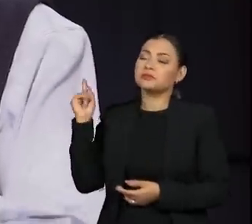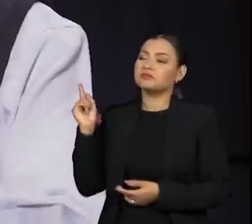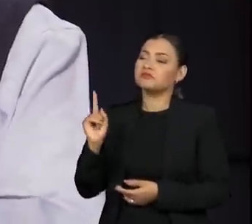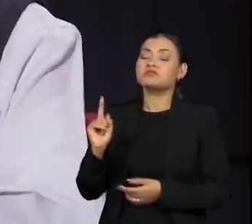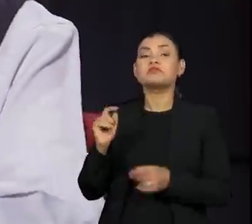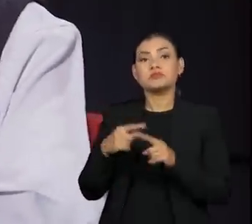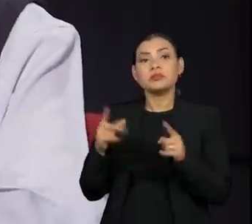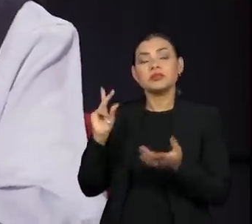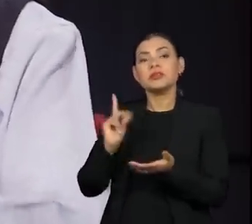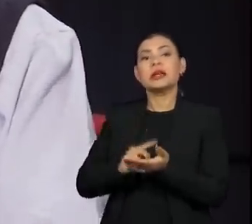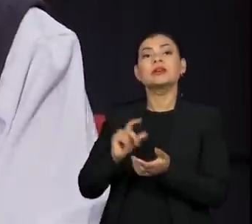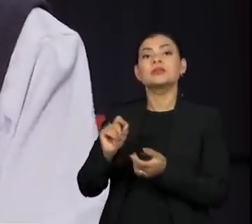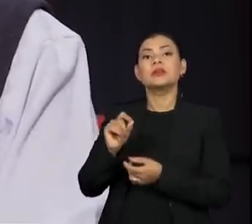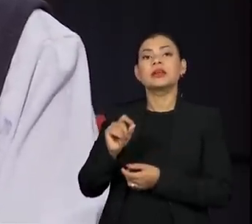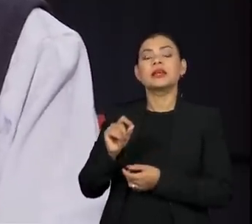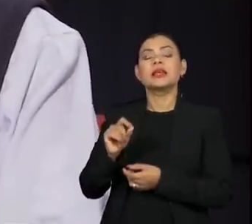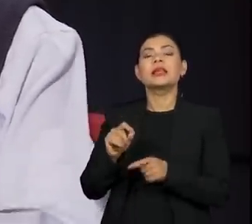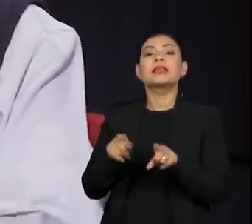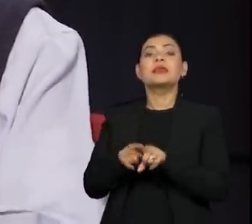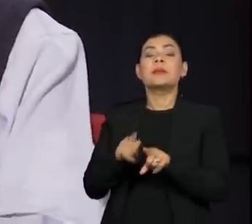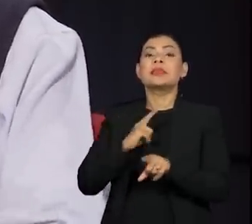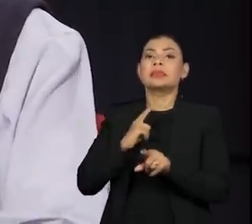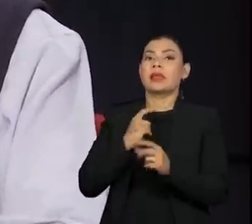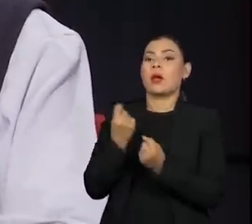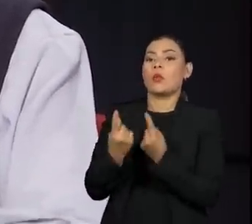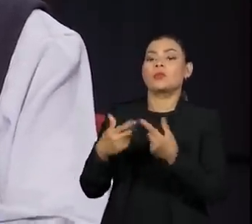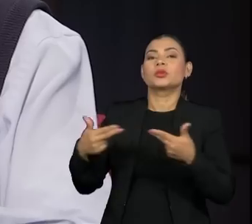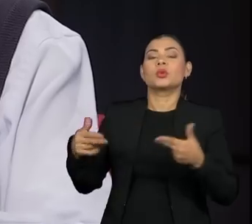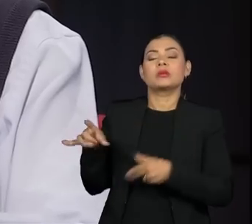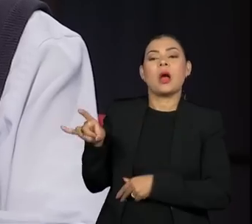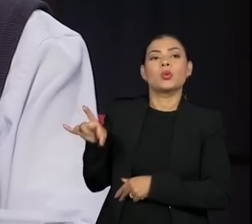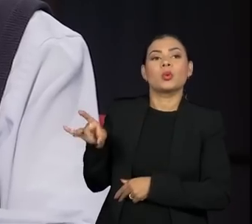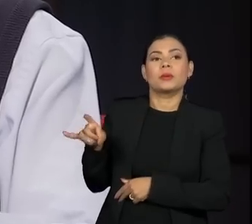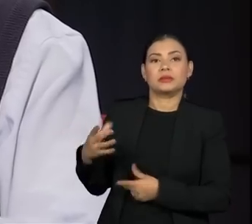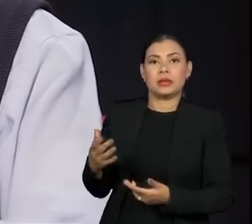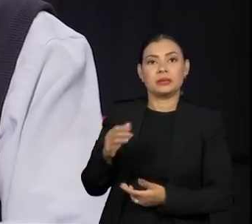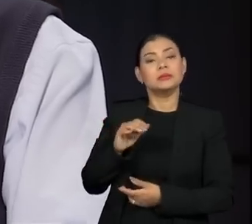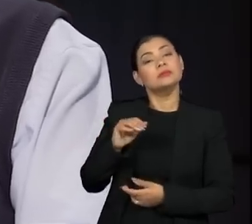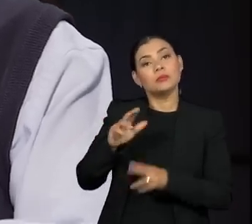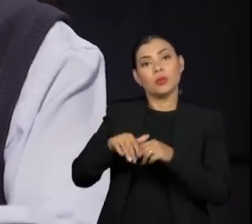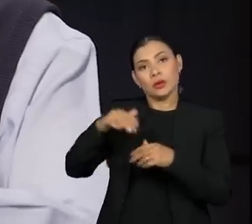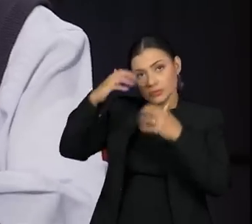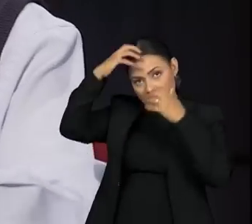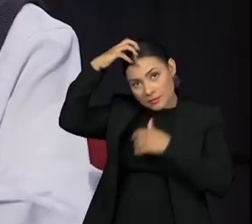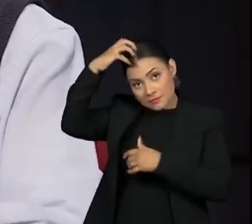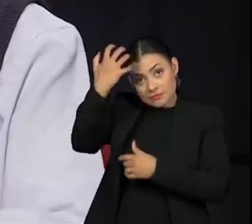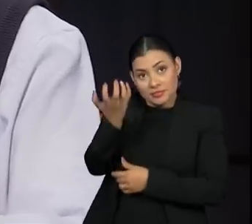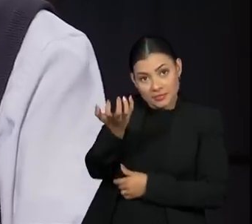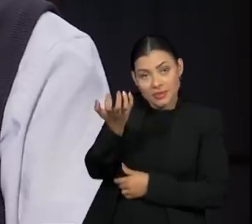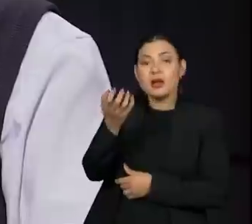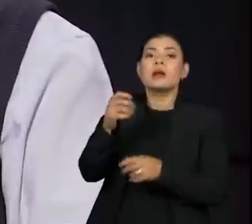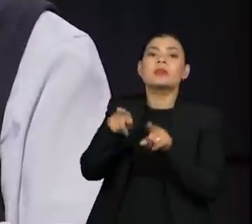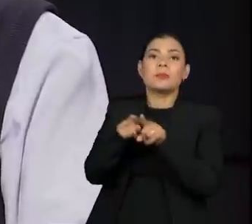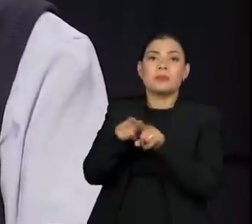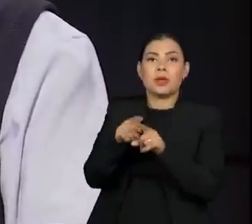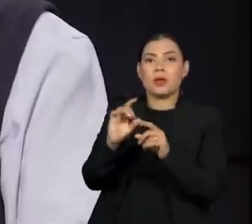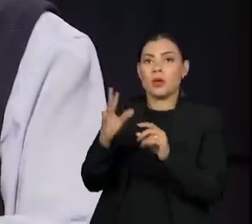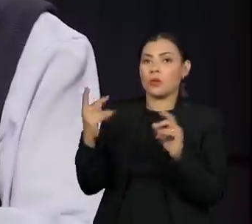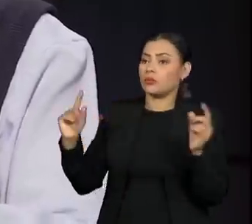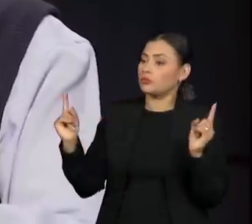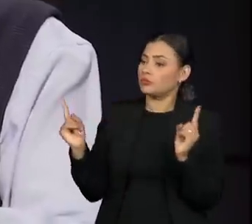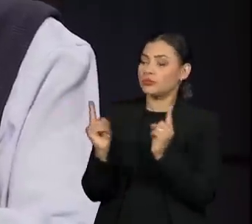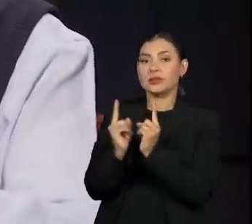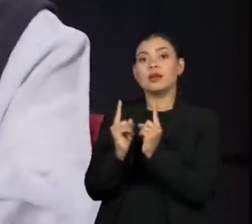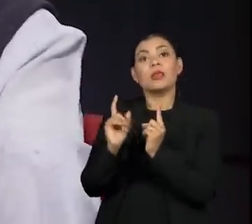nessa parte de ia né existem coisas automatizadas você pode por exemplo você e sua namorada o que for você pode se beijar